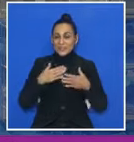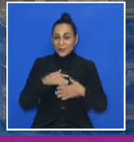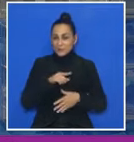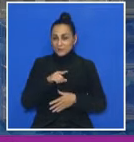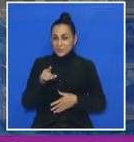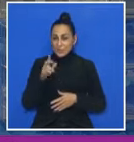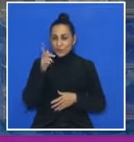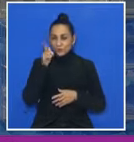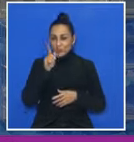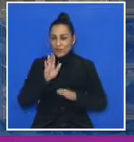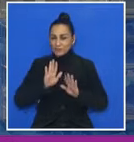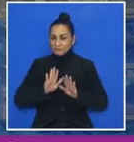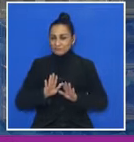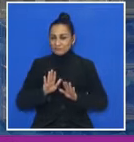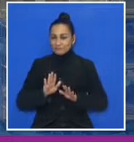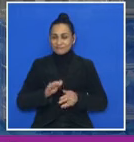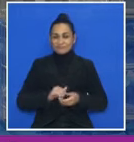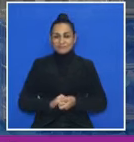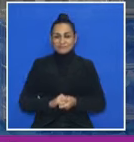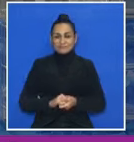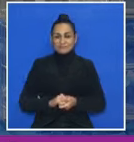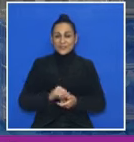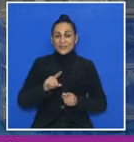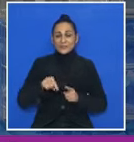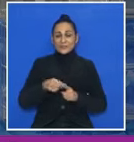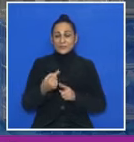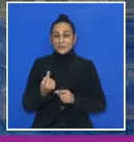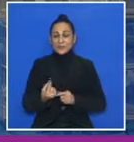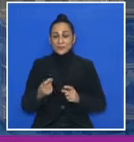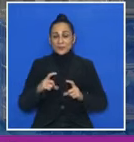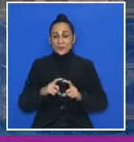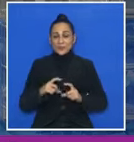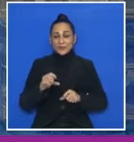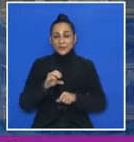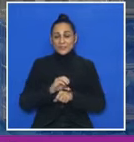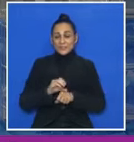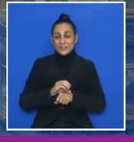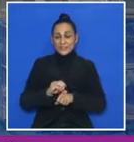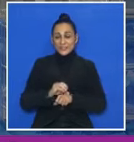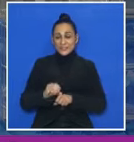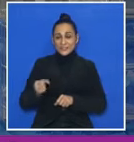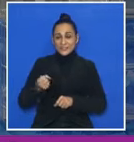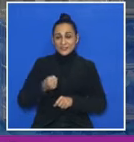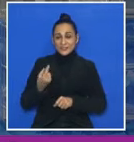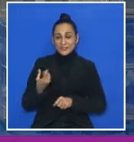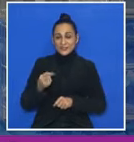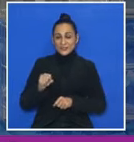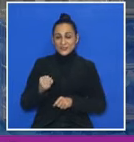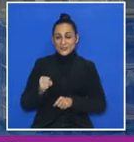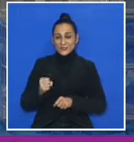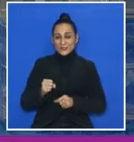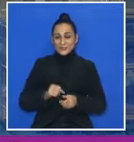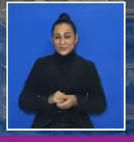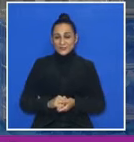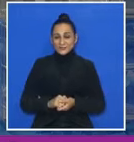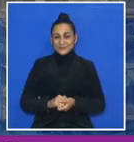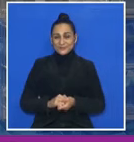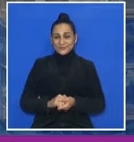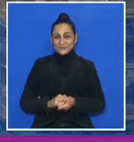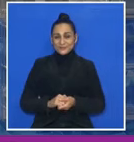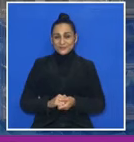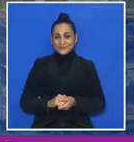Calma, você ainda tem chances. Mais uma bola chegando. Cinza, número 18. Cinza,